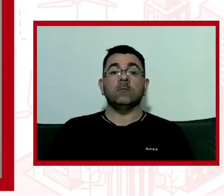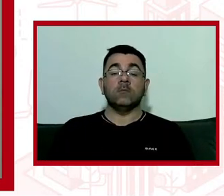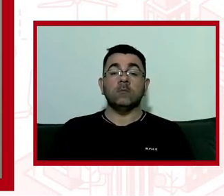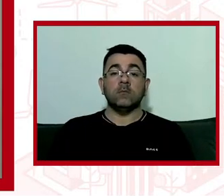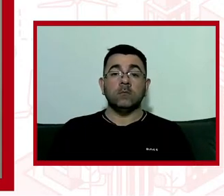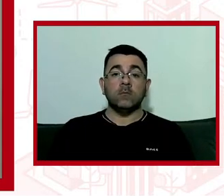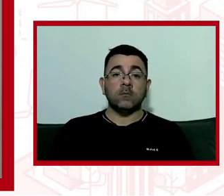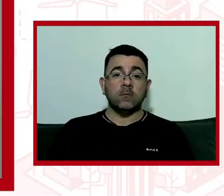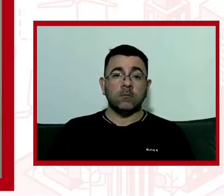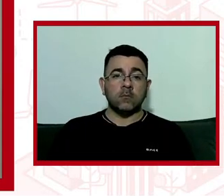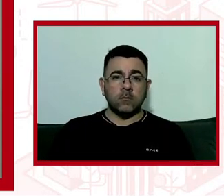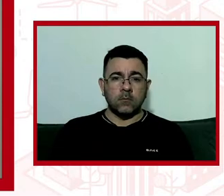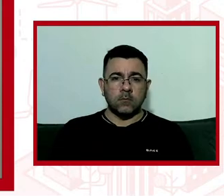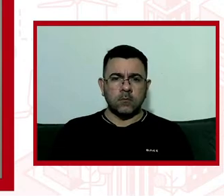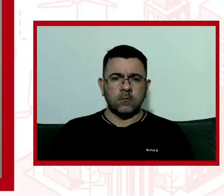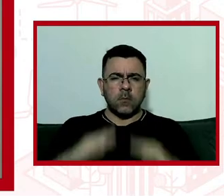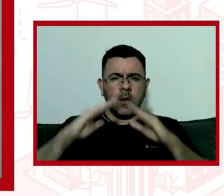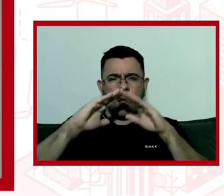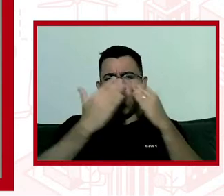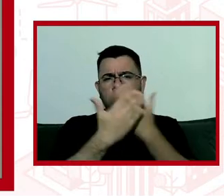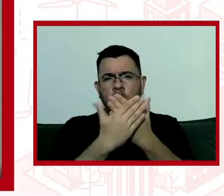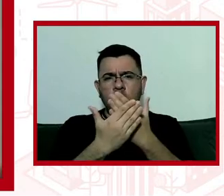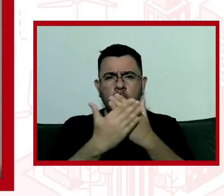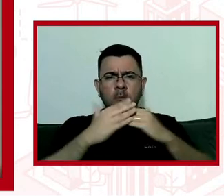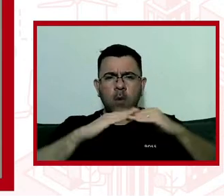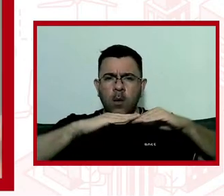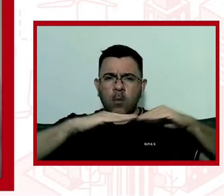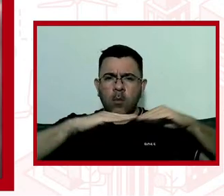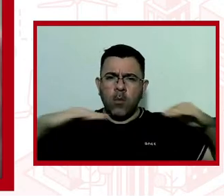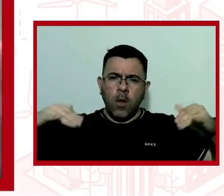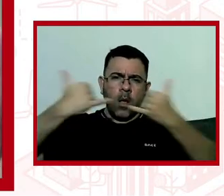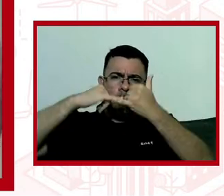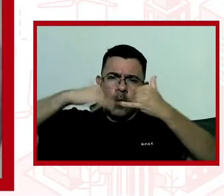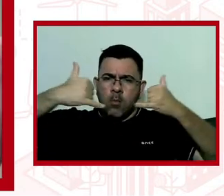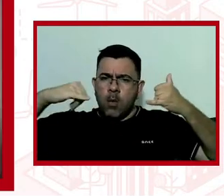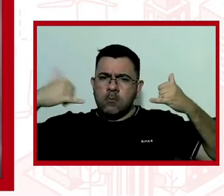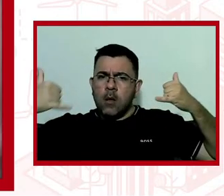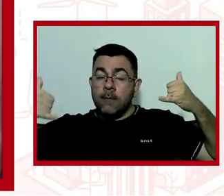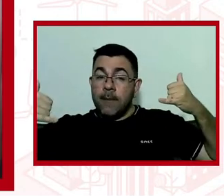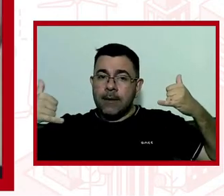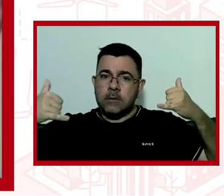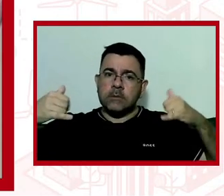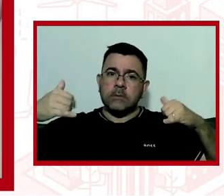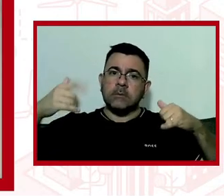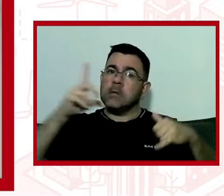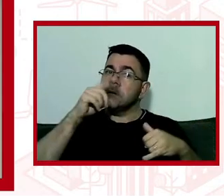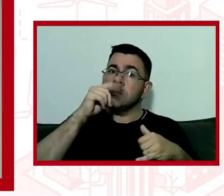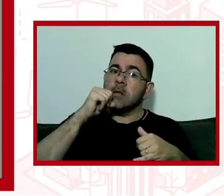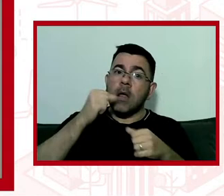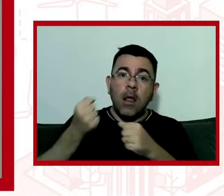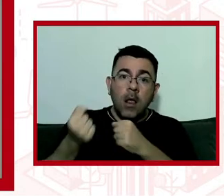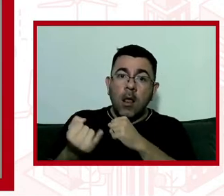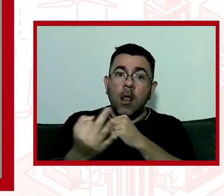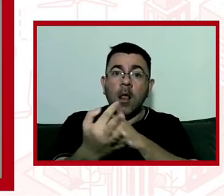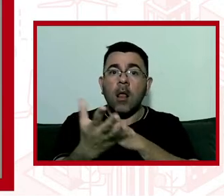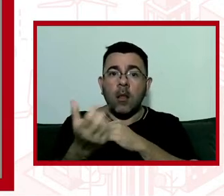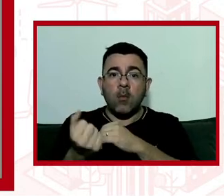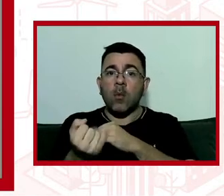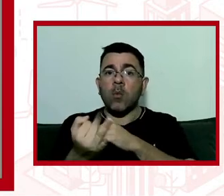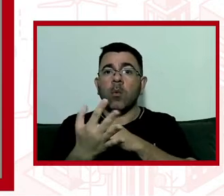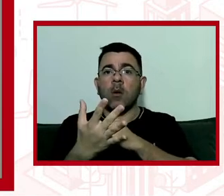encosta a creche a obra de iluminação de drenagem você tem um sistema projeto Unificado e com